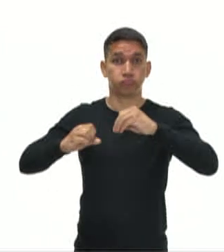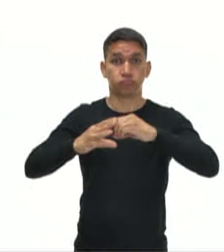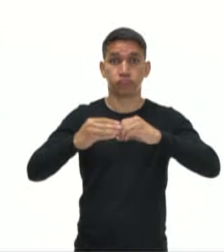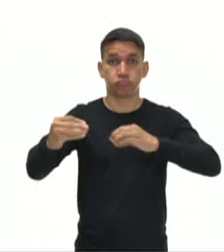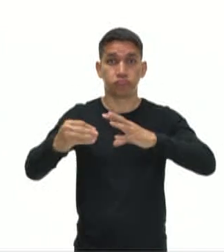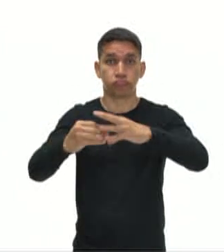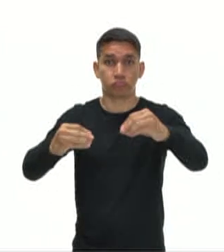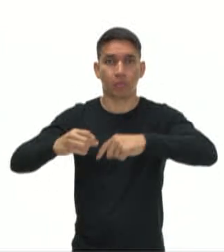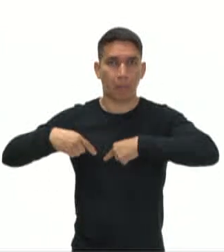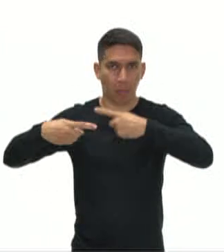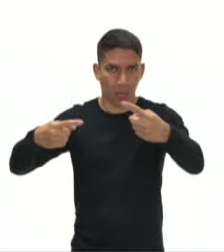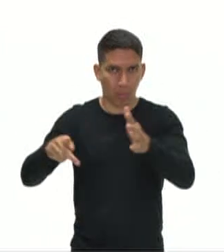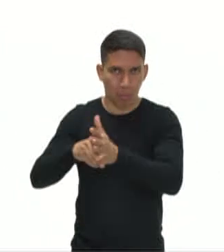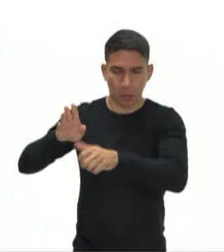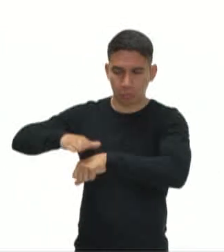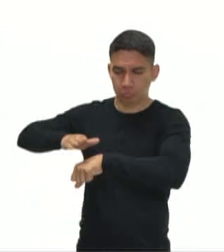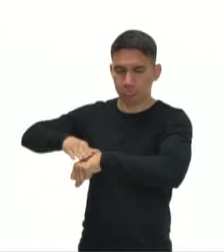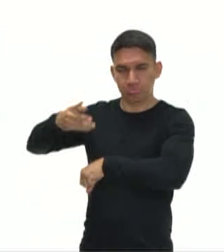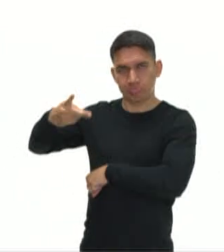por meio de